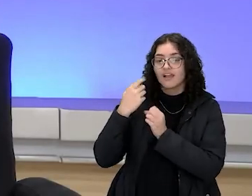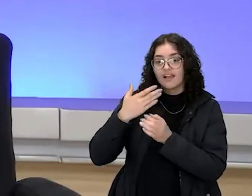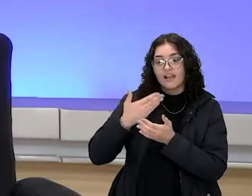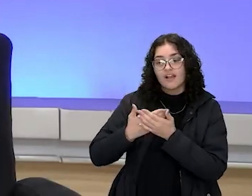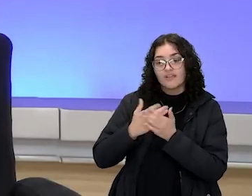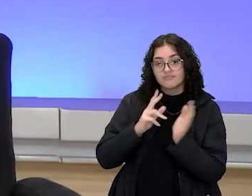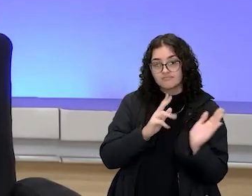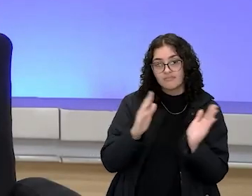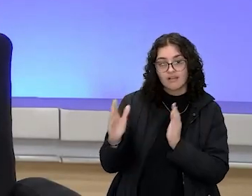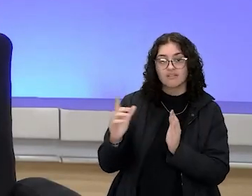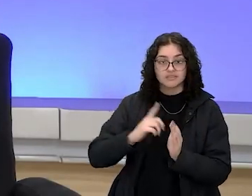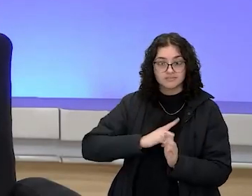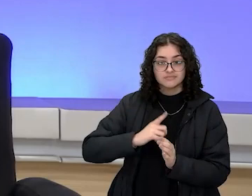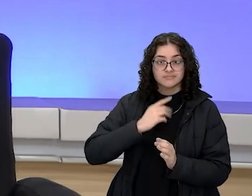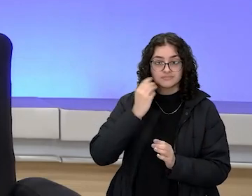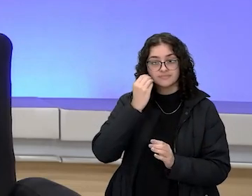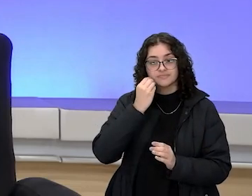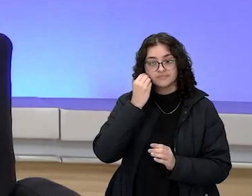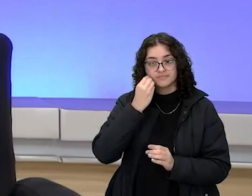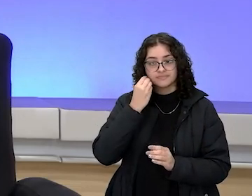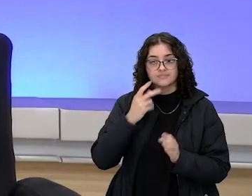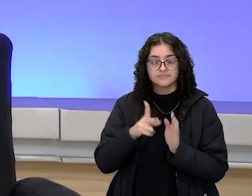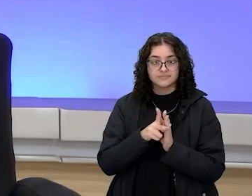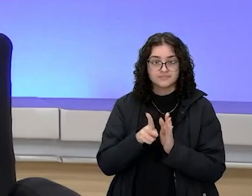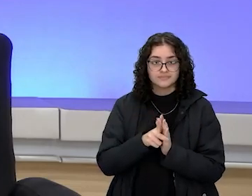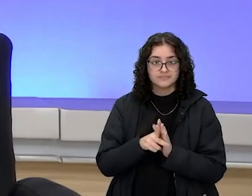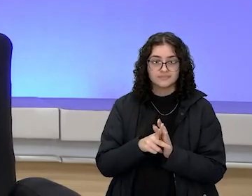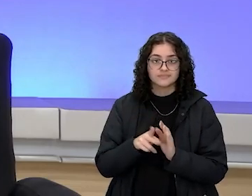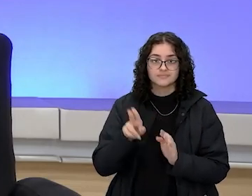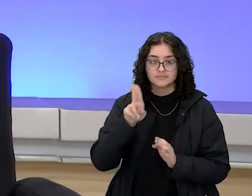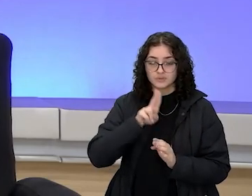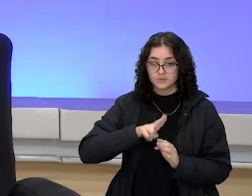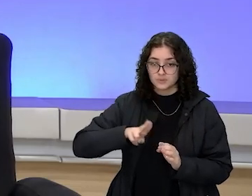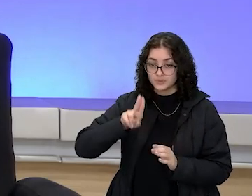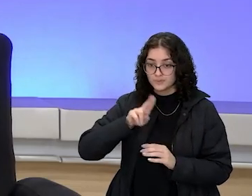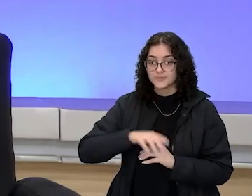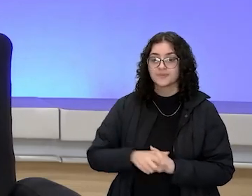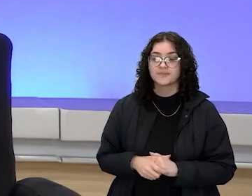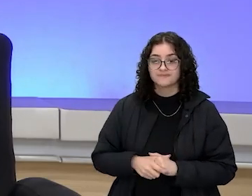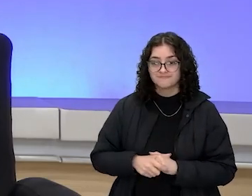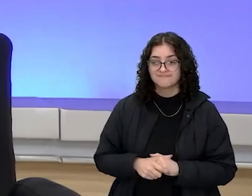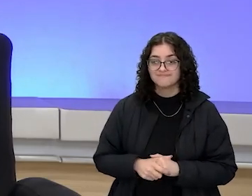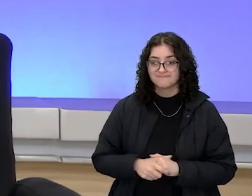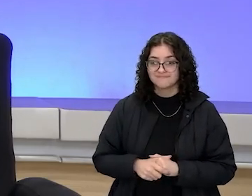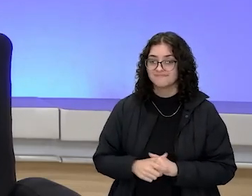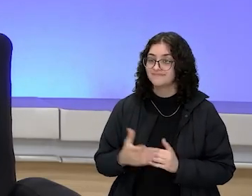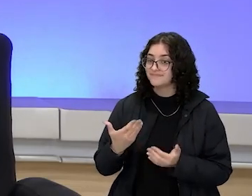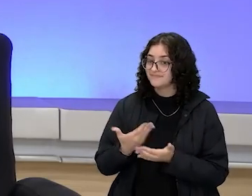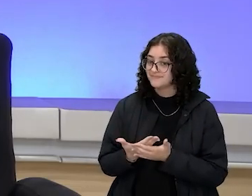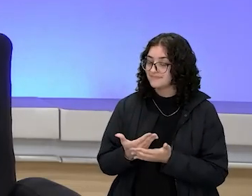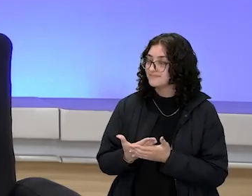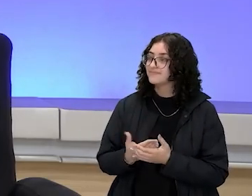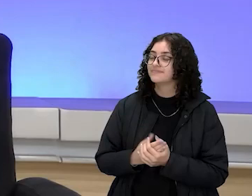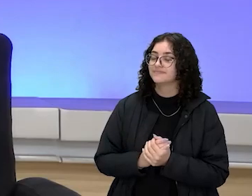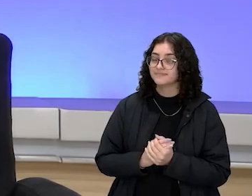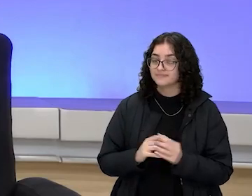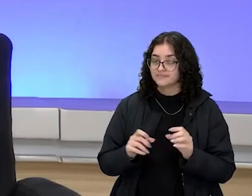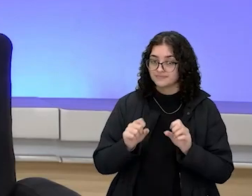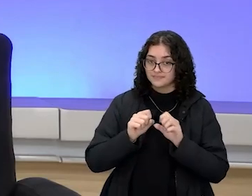da aula que está lá do indicador sendo utilizado. Bom, para essa aula, né,